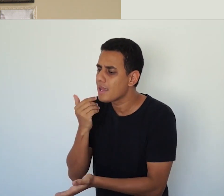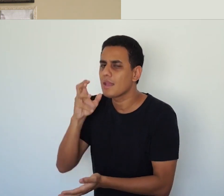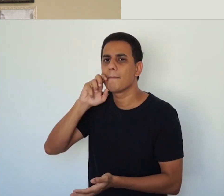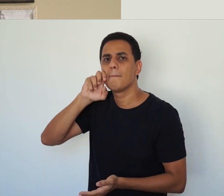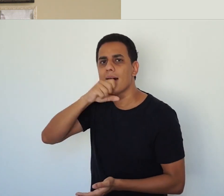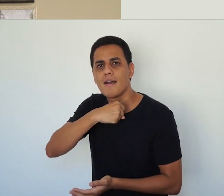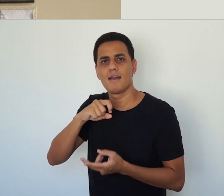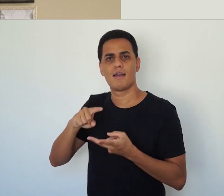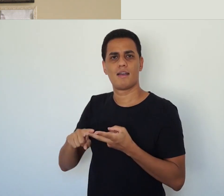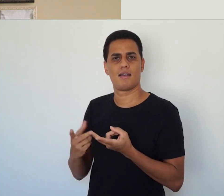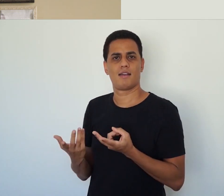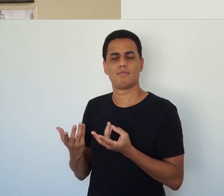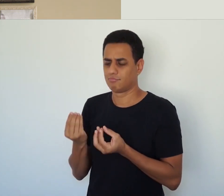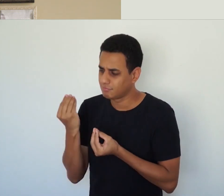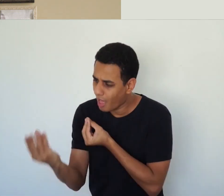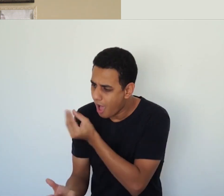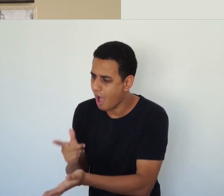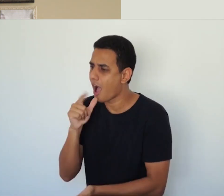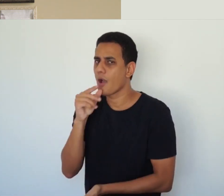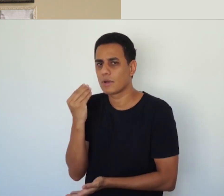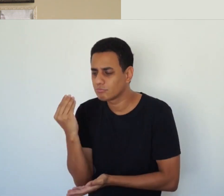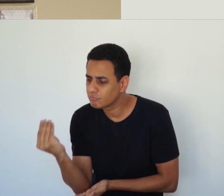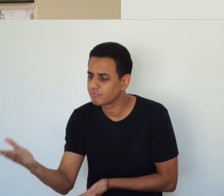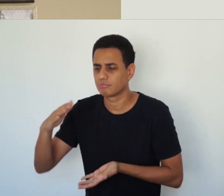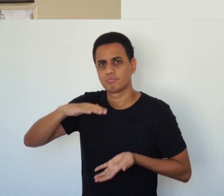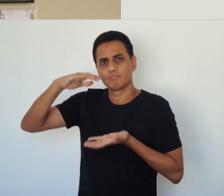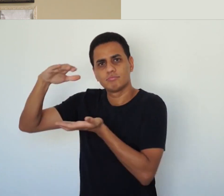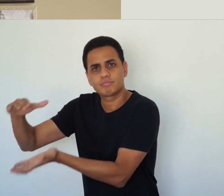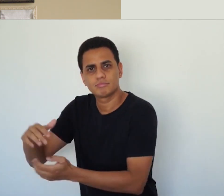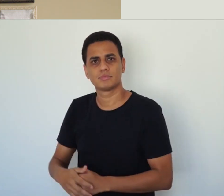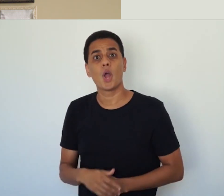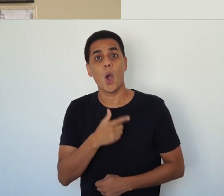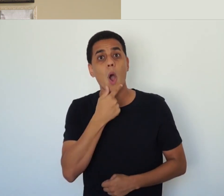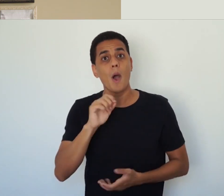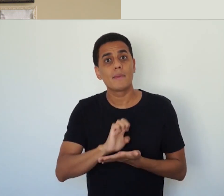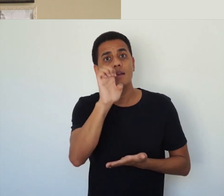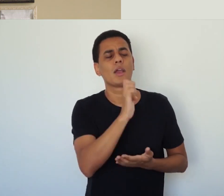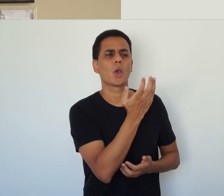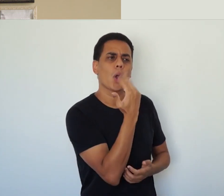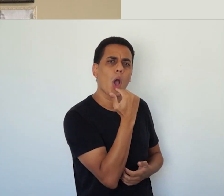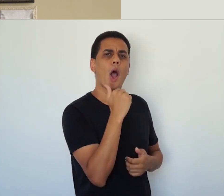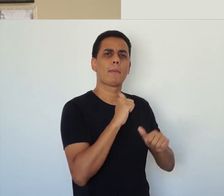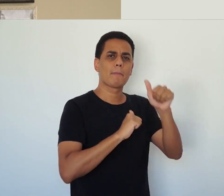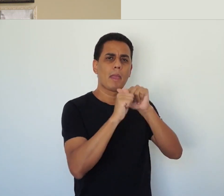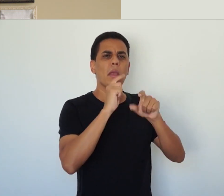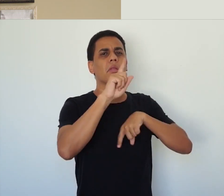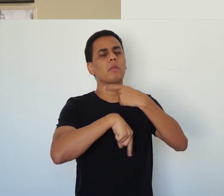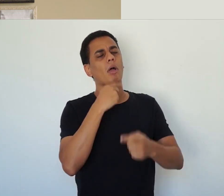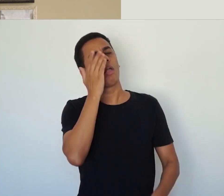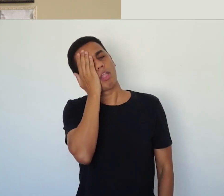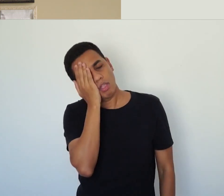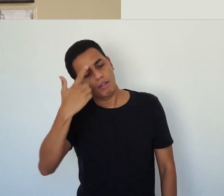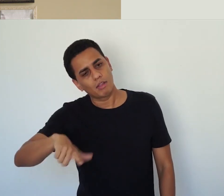quente, assado, muito especial isso, está lá no versículo 6, traz para ele um jarro de água, ele come e bebe,